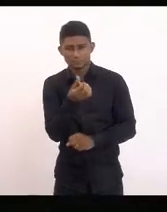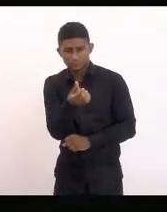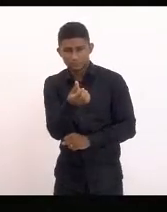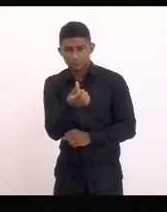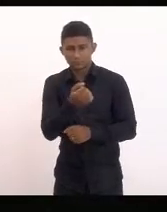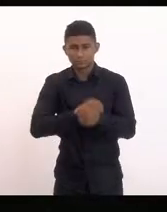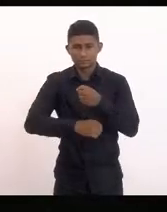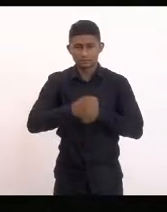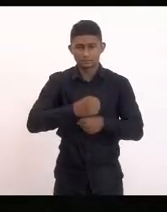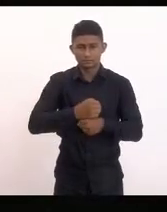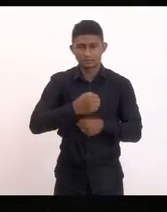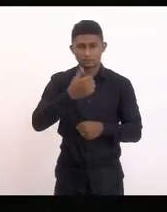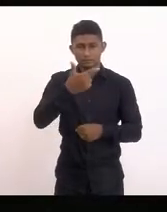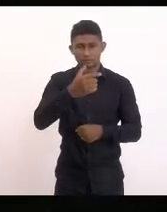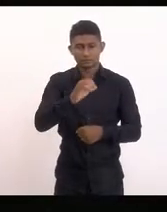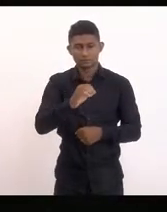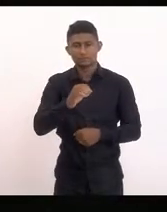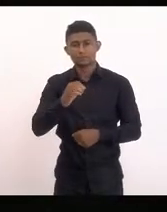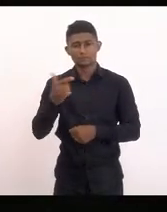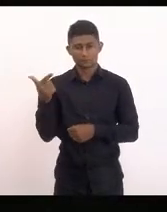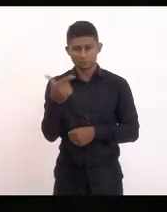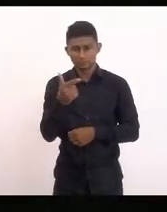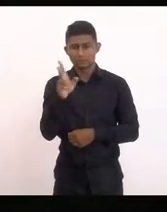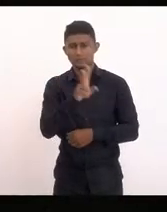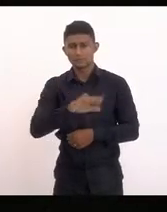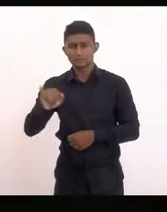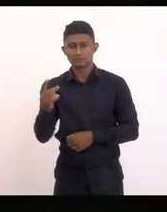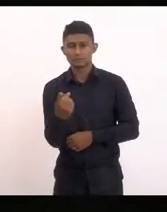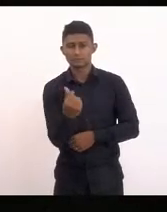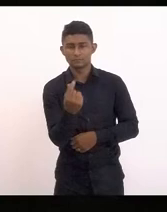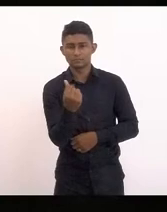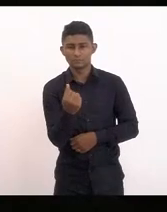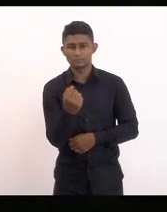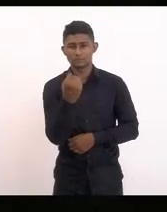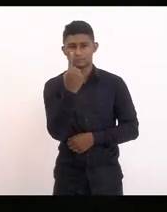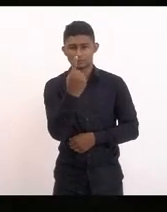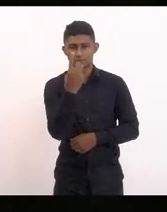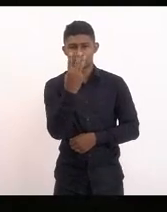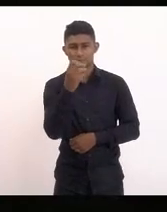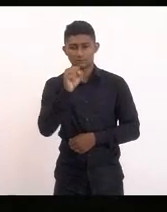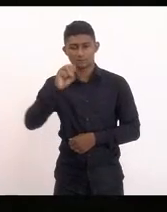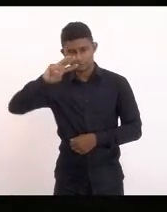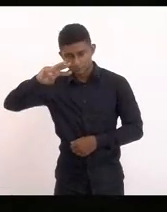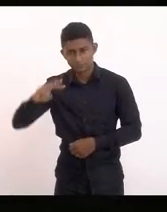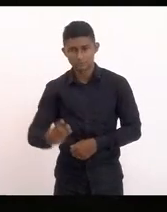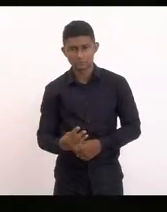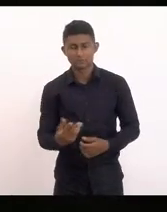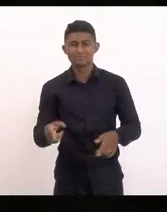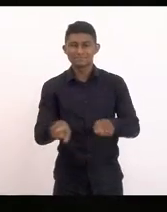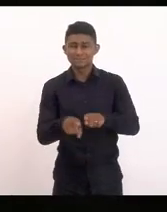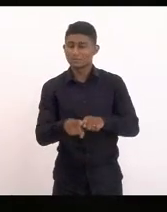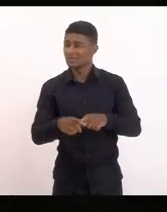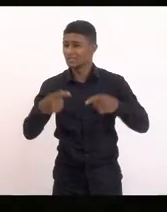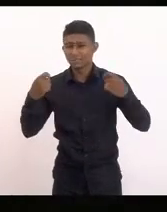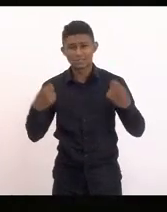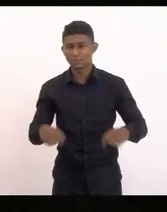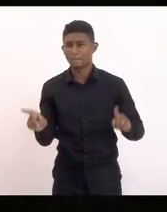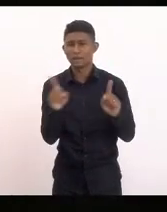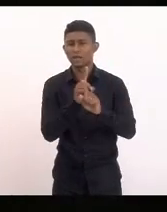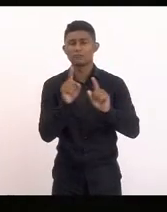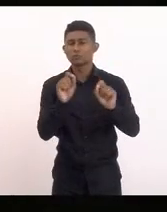2002, vão importar num custo de 138 milhões. A gente não precisava